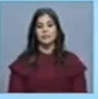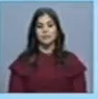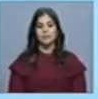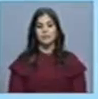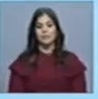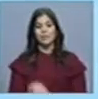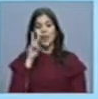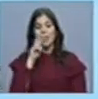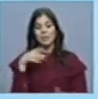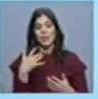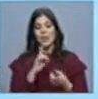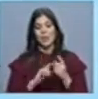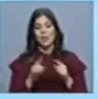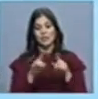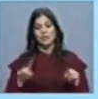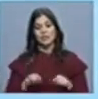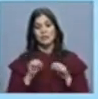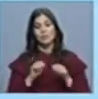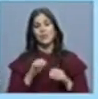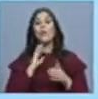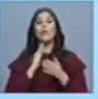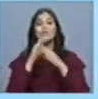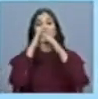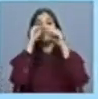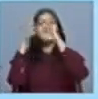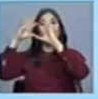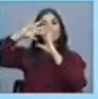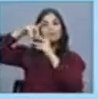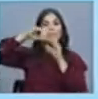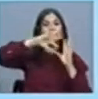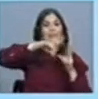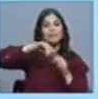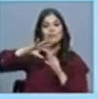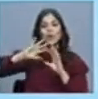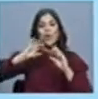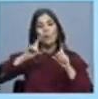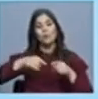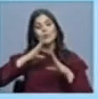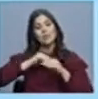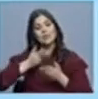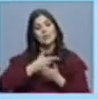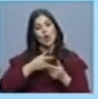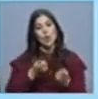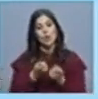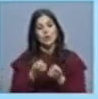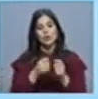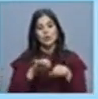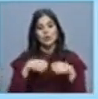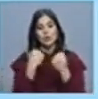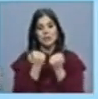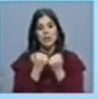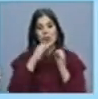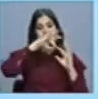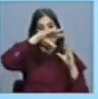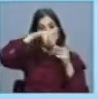Olhamos agora para o espaço, começa aqui a última fronteira. Conversamos, como é habitual aos domingos no Bom Dia Portugal, com o coordenador da Sociedade